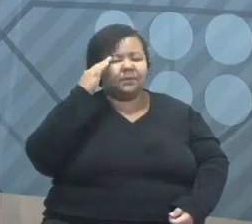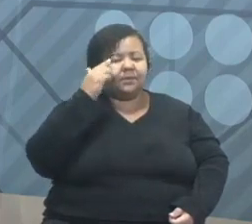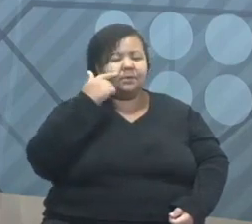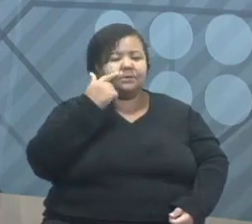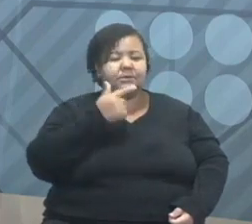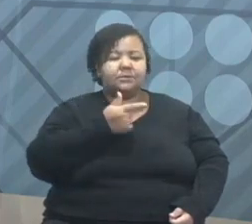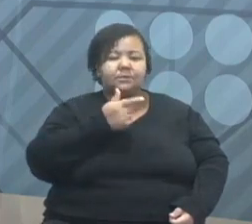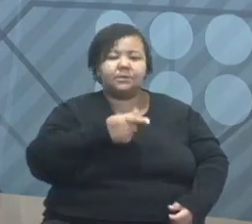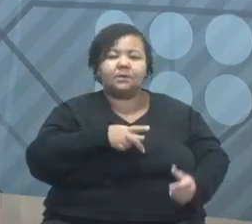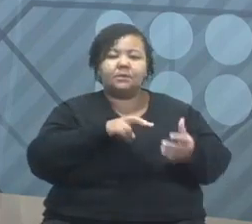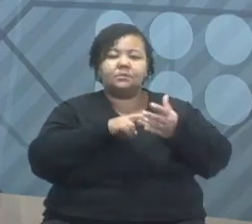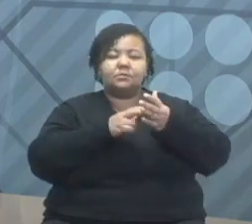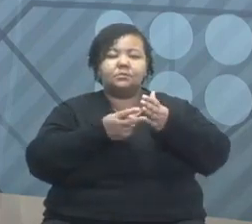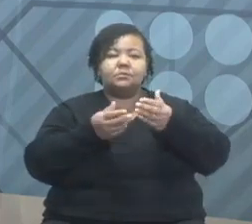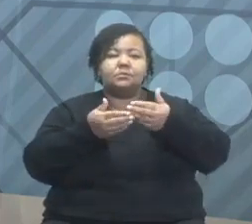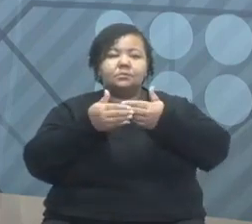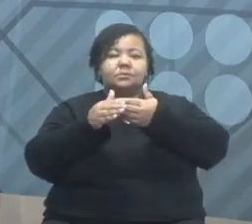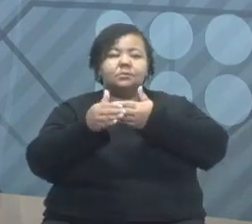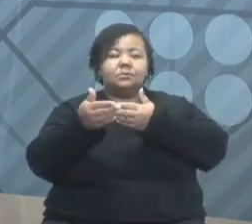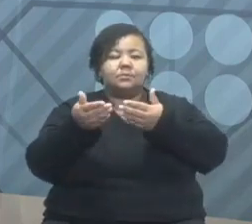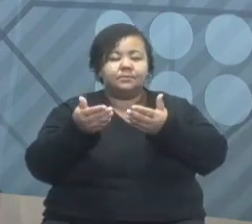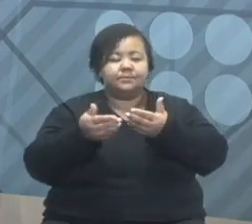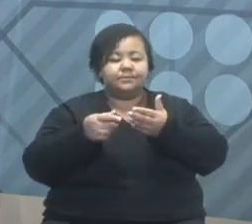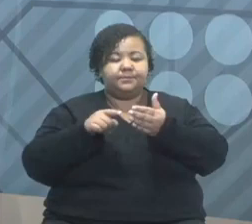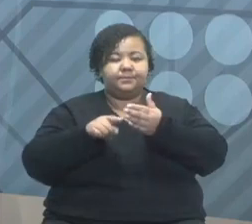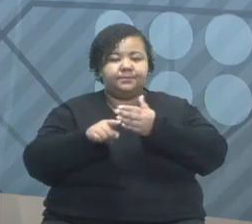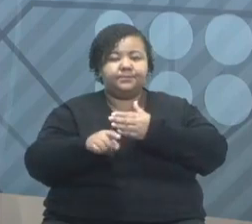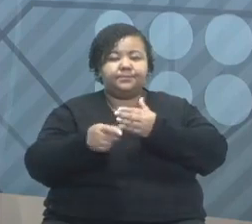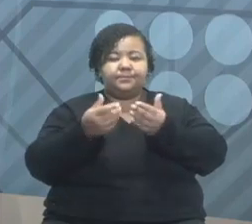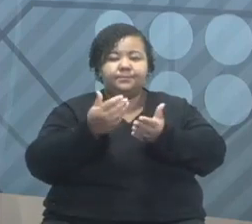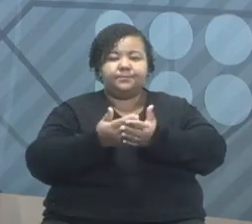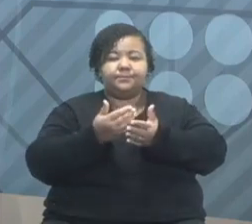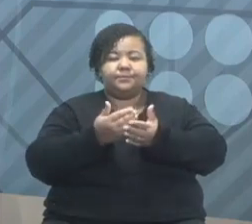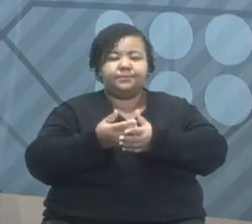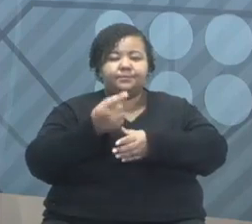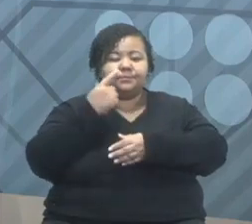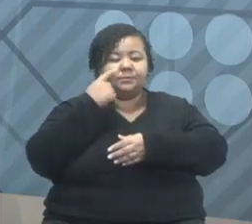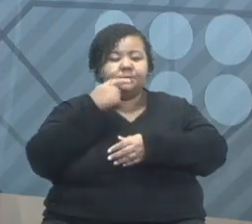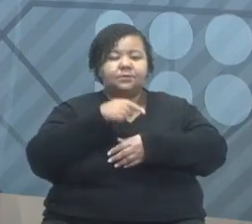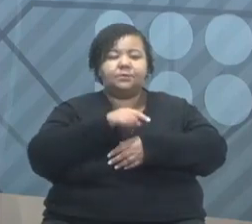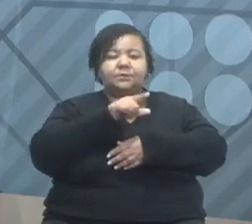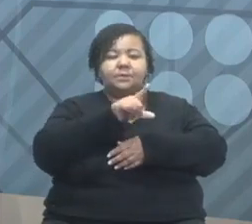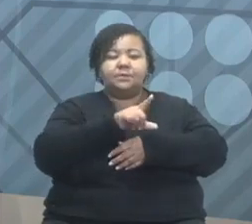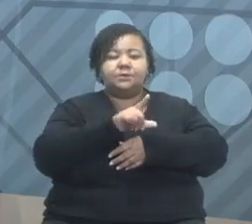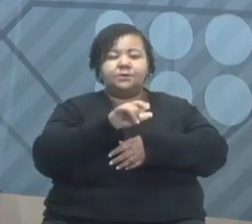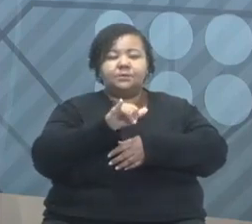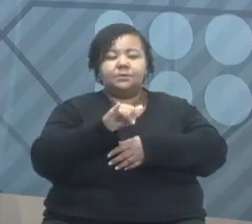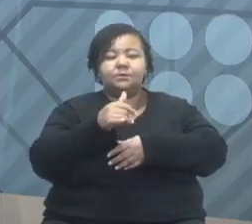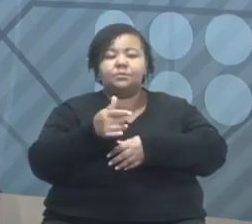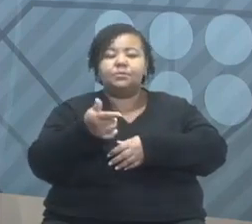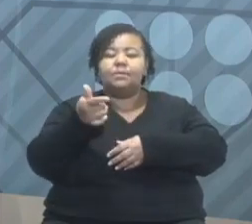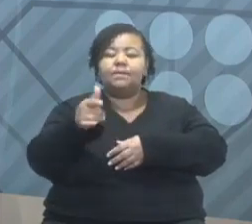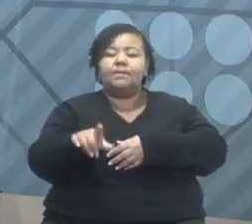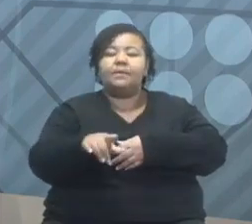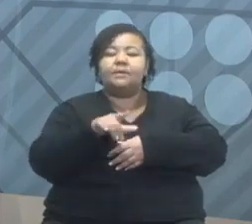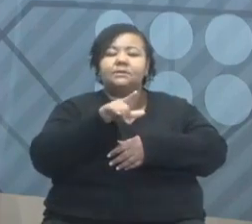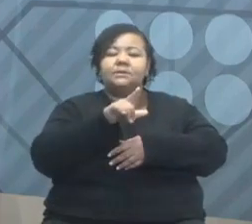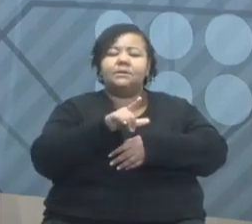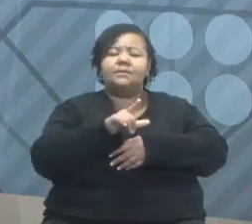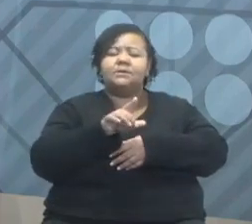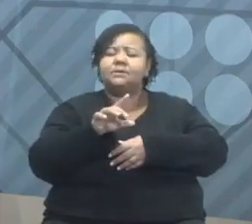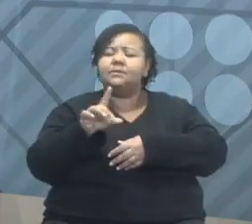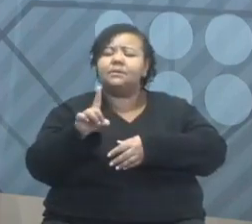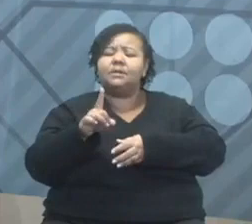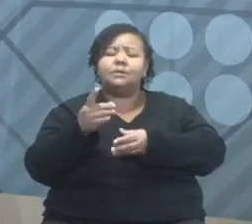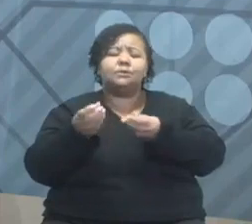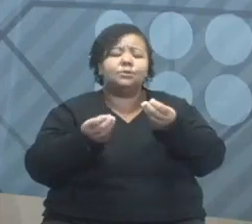base mais à frente na nossa aula de hoje. Vimos um exemplo de linearmente independente. E mais linearmente dependente,